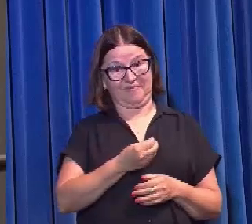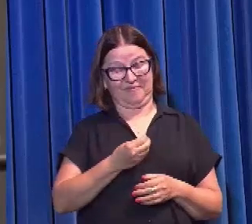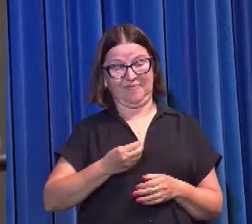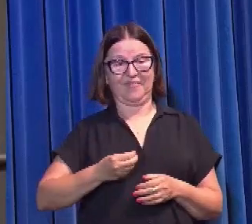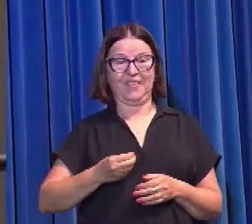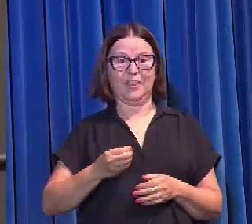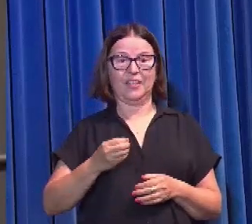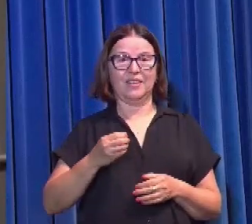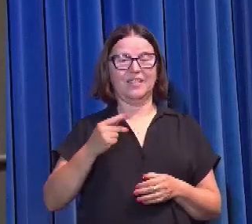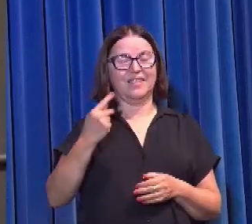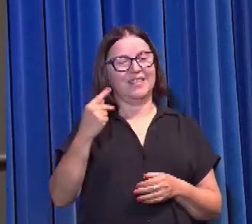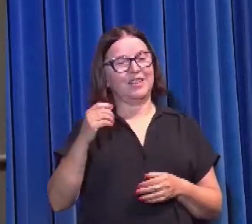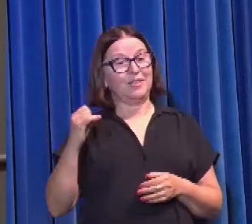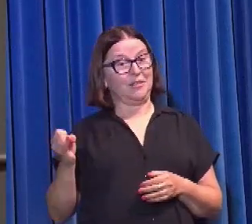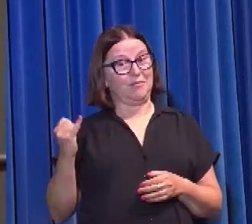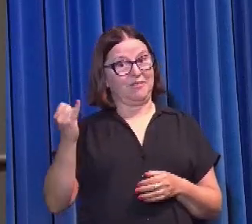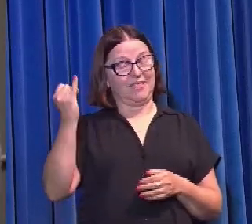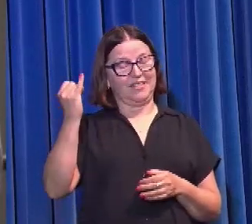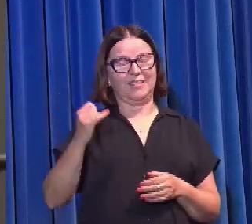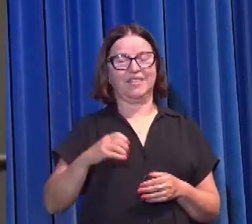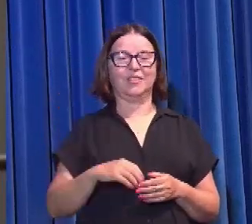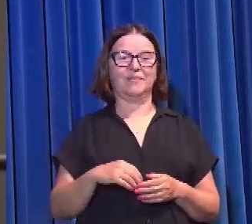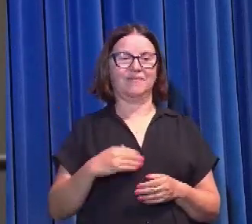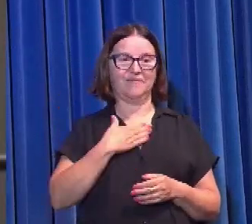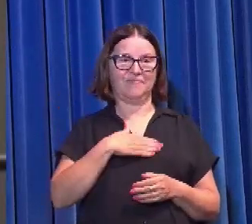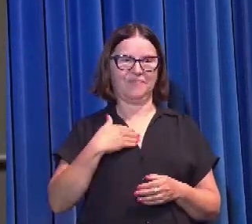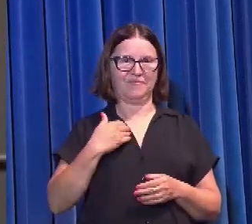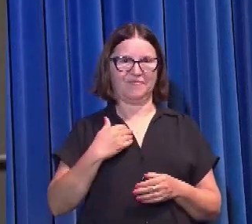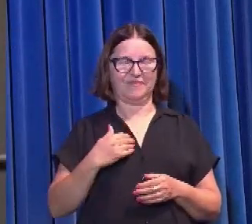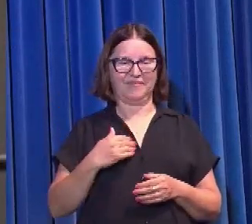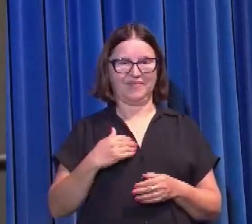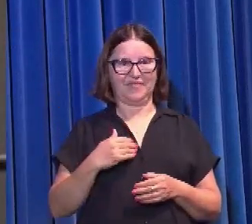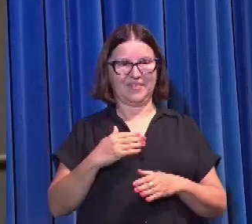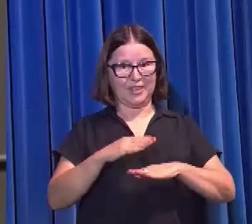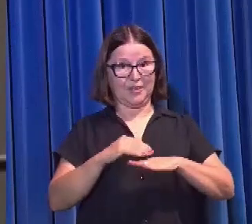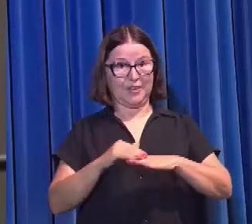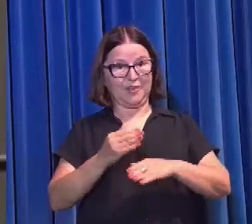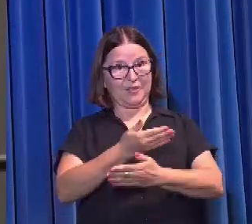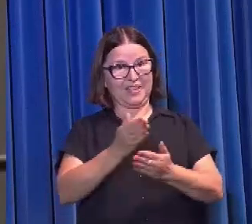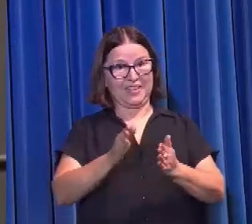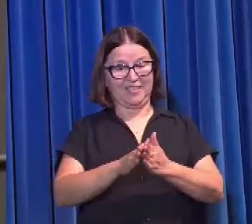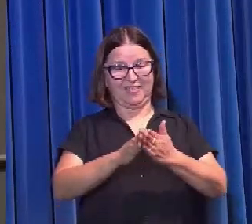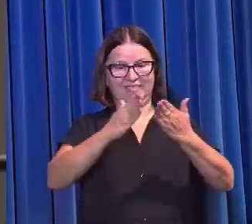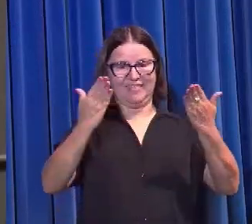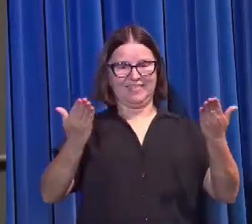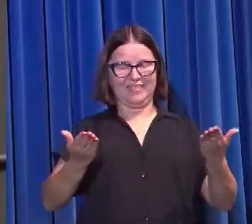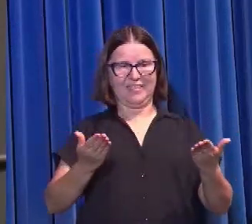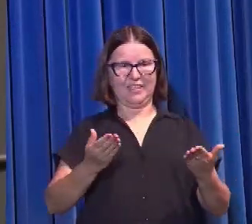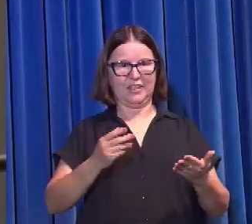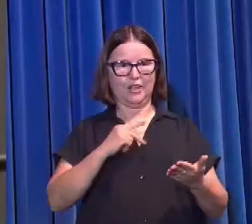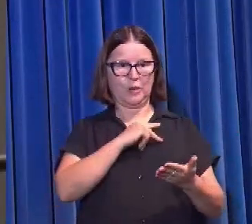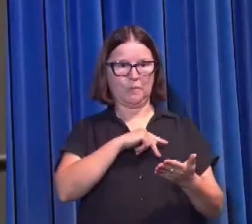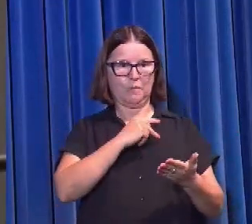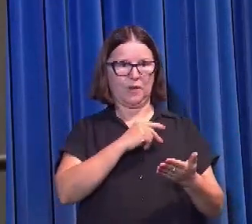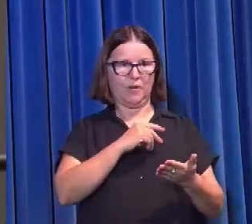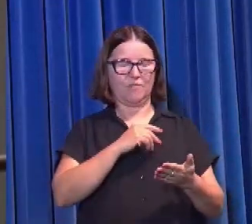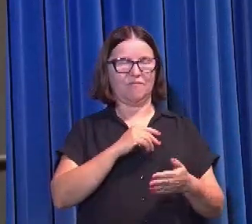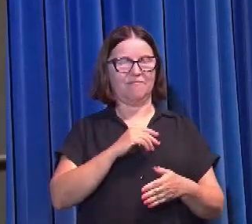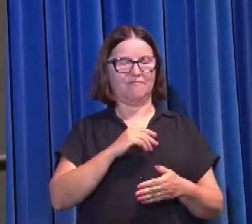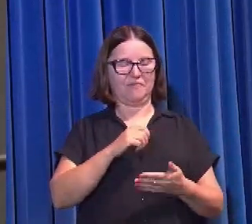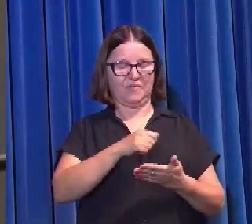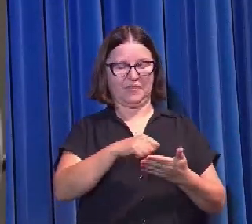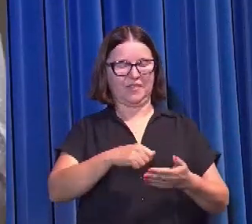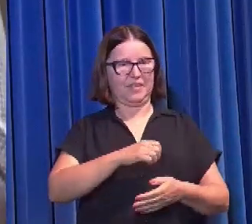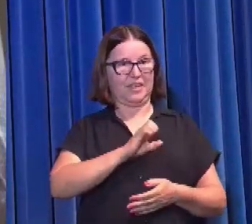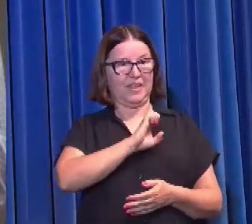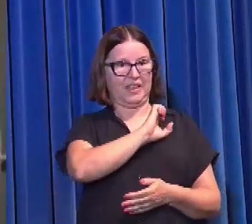importância. Eu gostaria de convidar os irmãos a abrir a palavra de Deus na carta de Paulo aos Efésios, capítulo